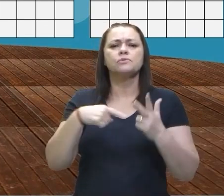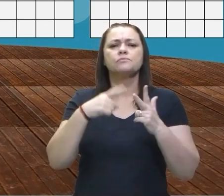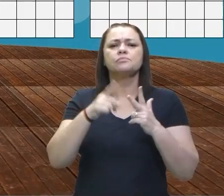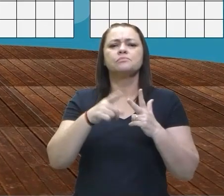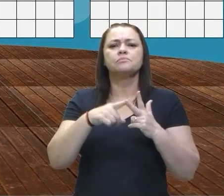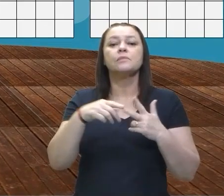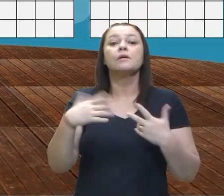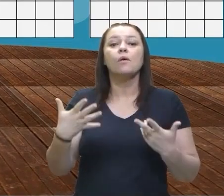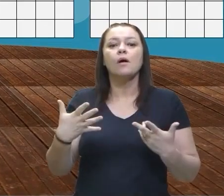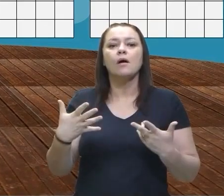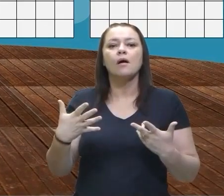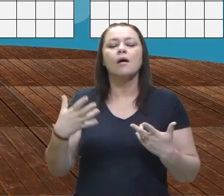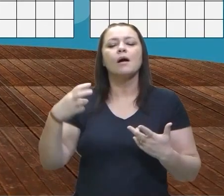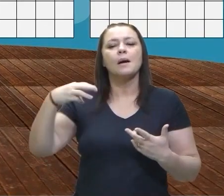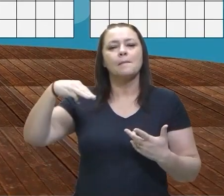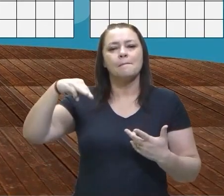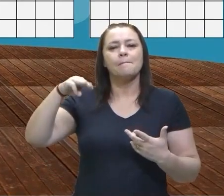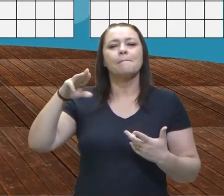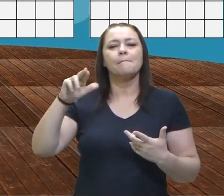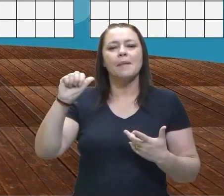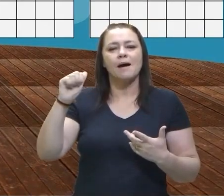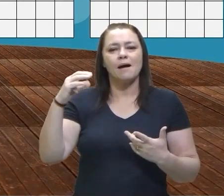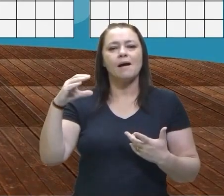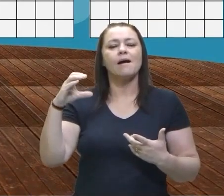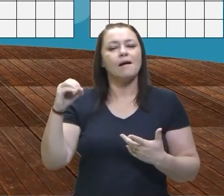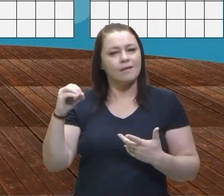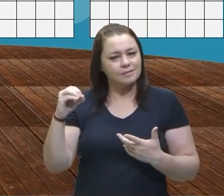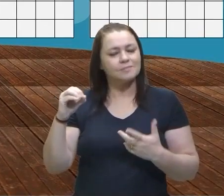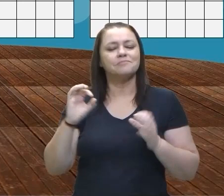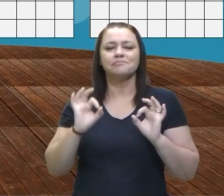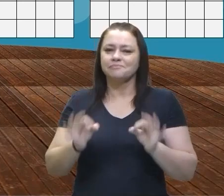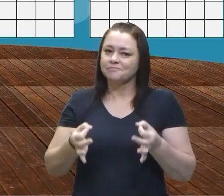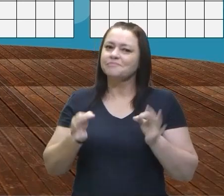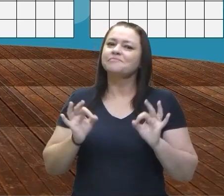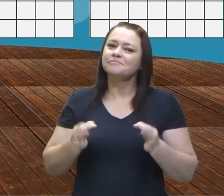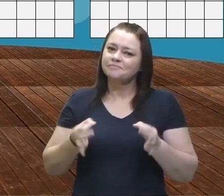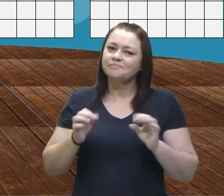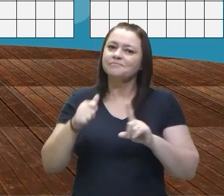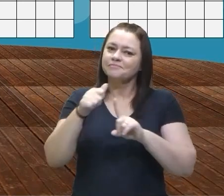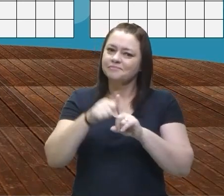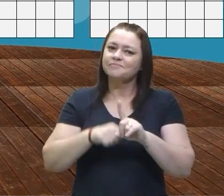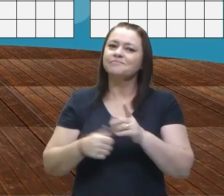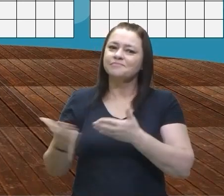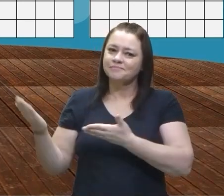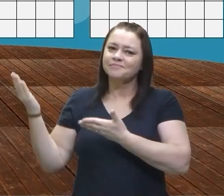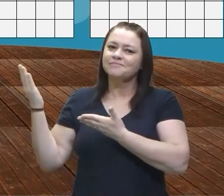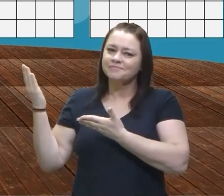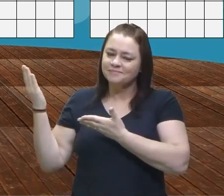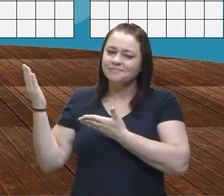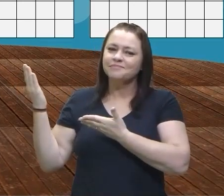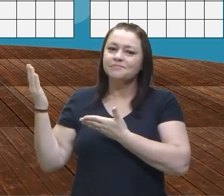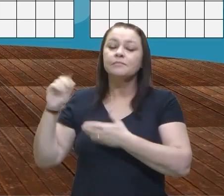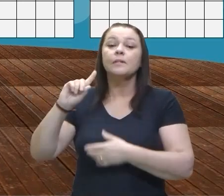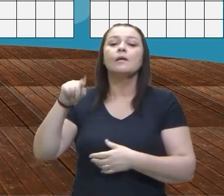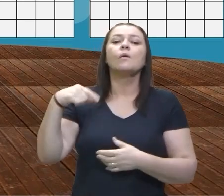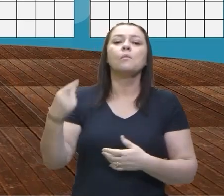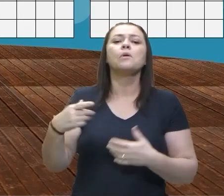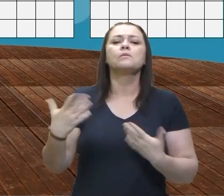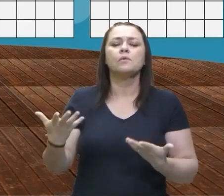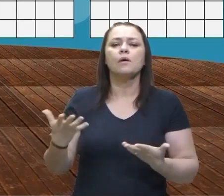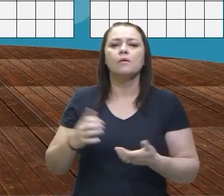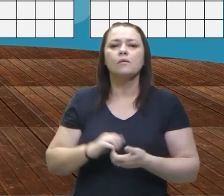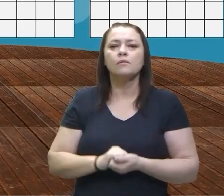o março. Muito bem, tá aí o mês de março. Janeiro, fevereiro, março e o próximo mês